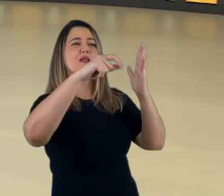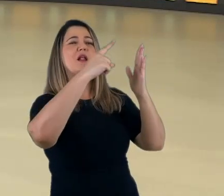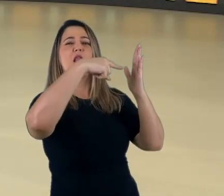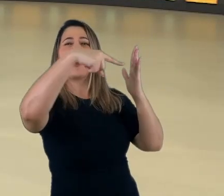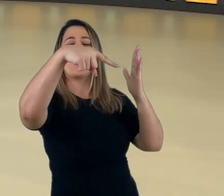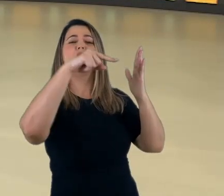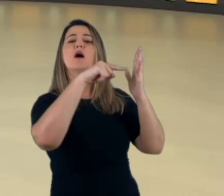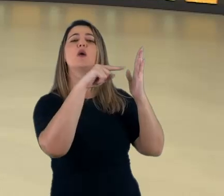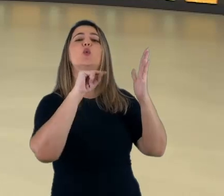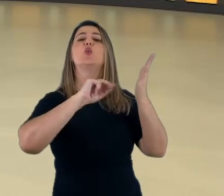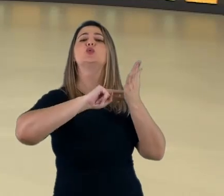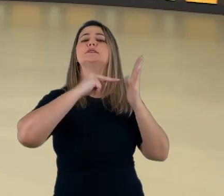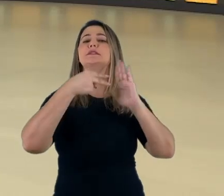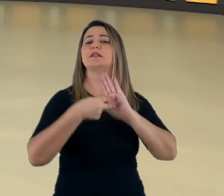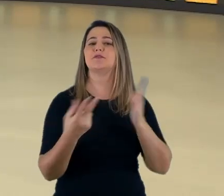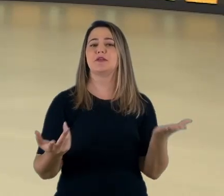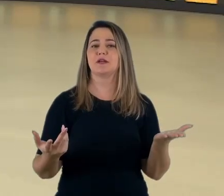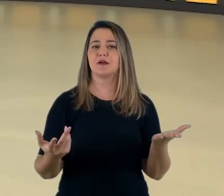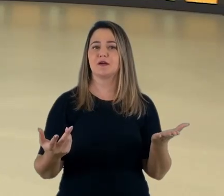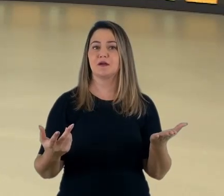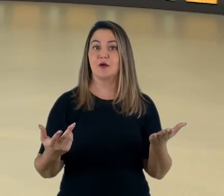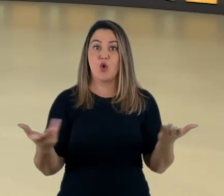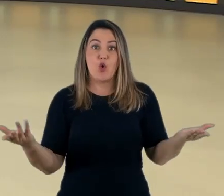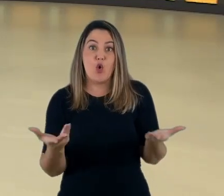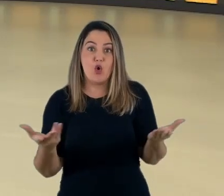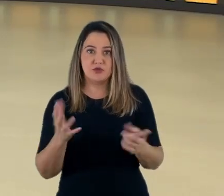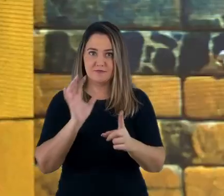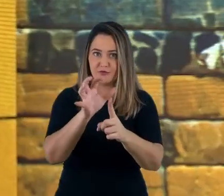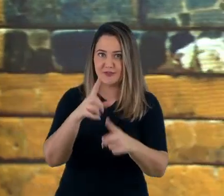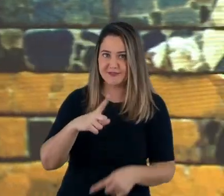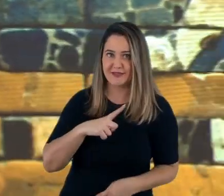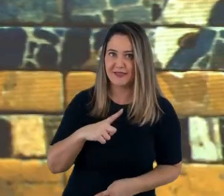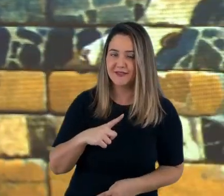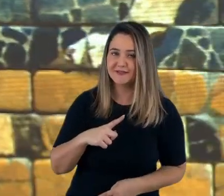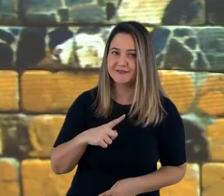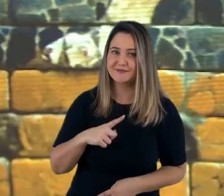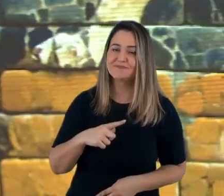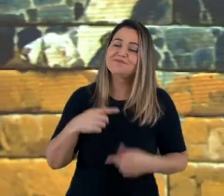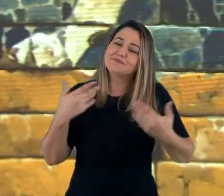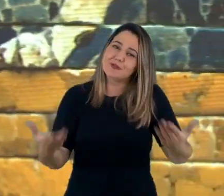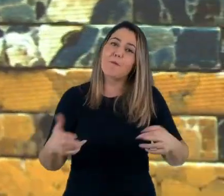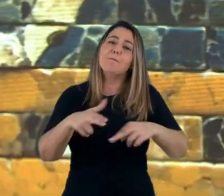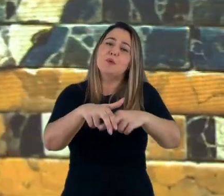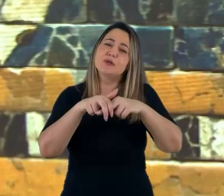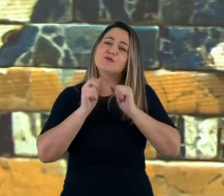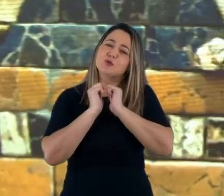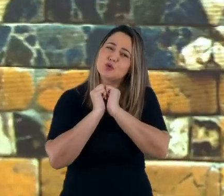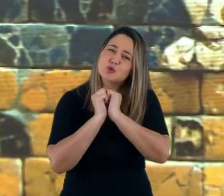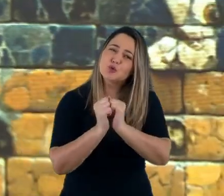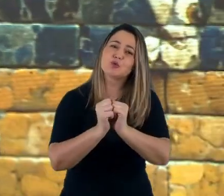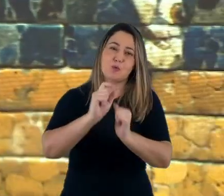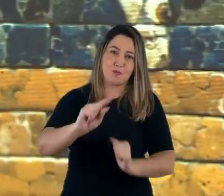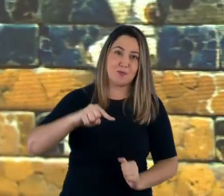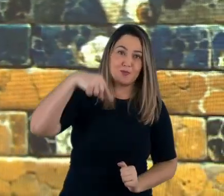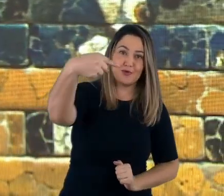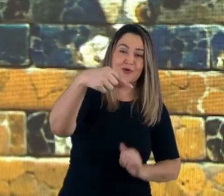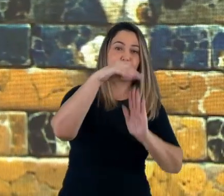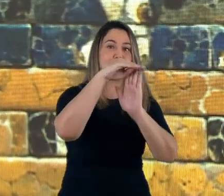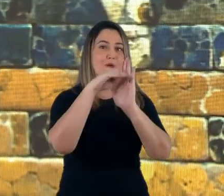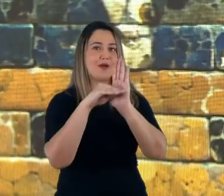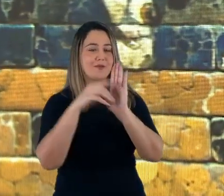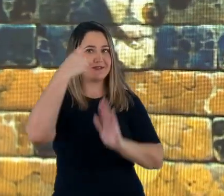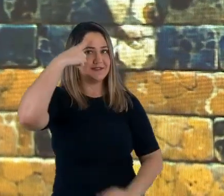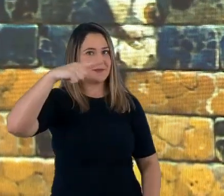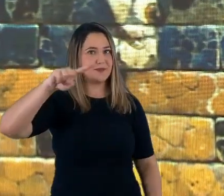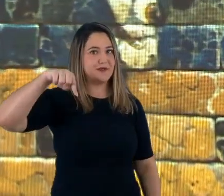na parede? E o que isso significa para os nossos dias? Portanto, não perca a continuação desse programa na semana que vem. Você